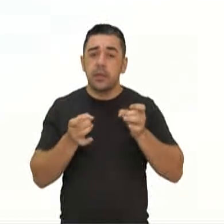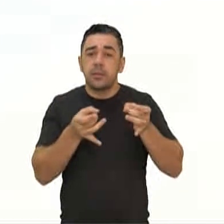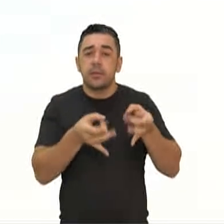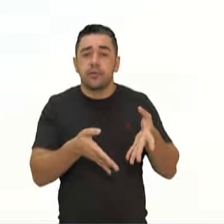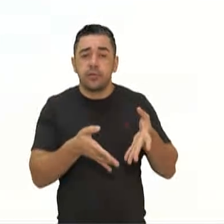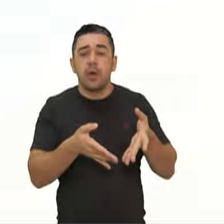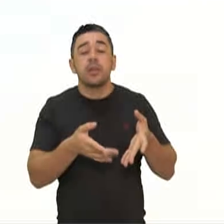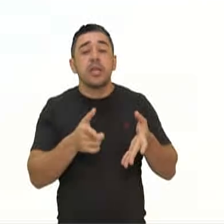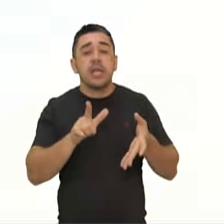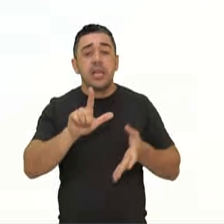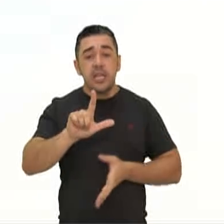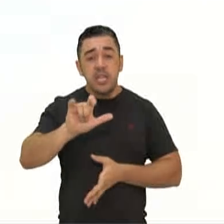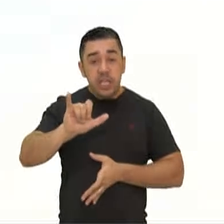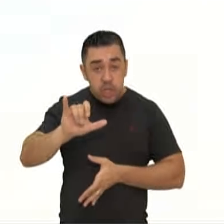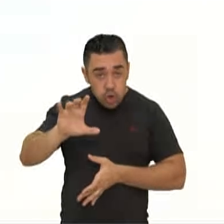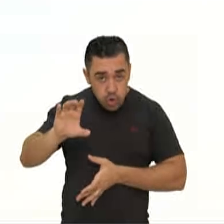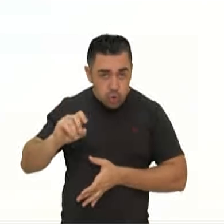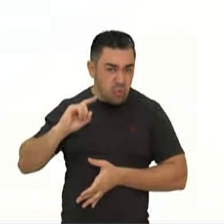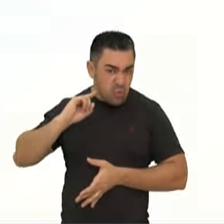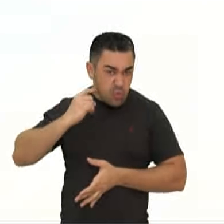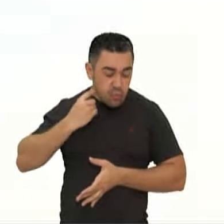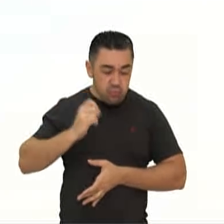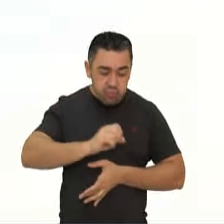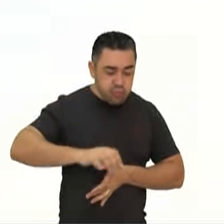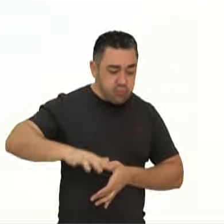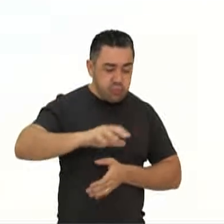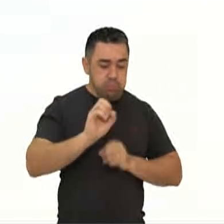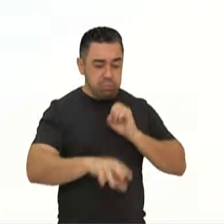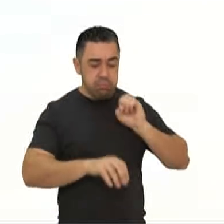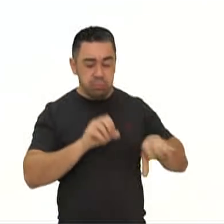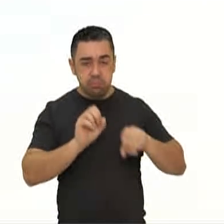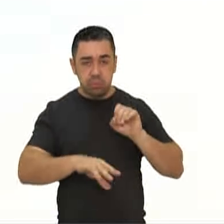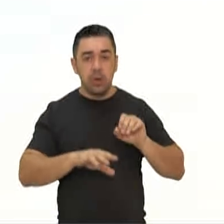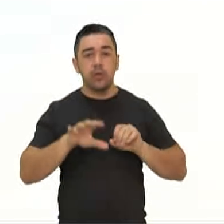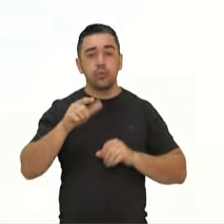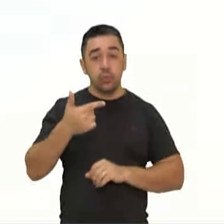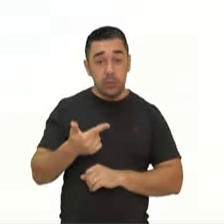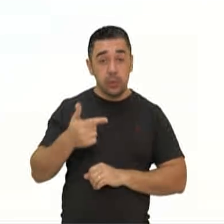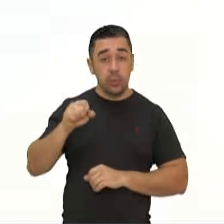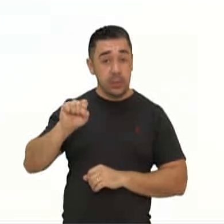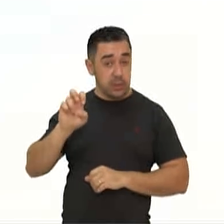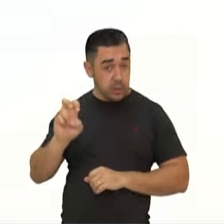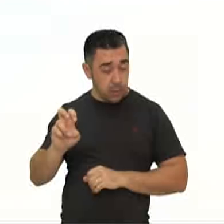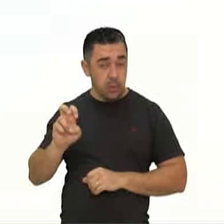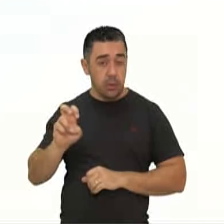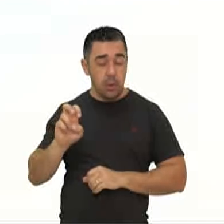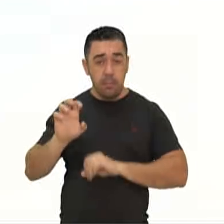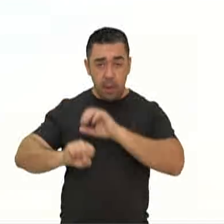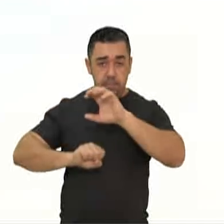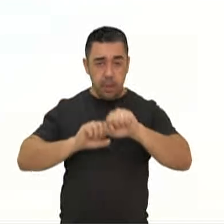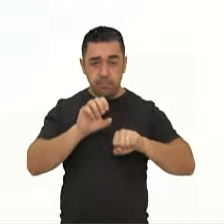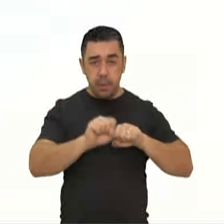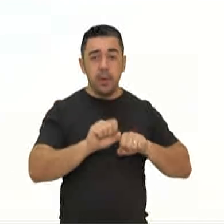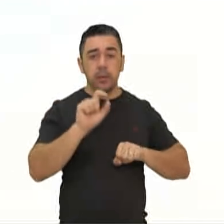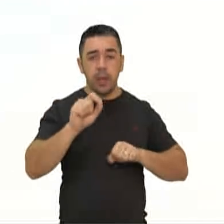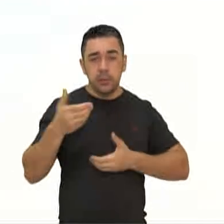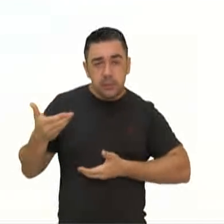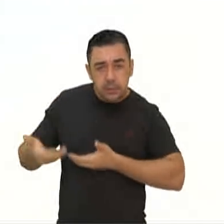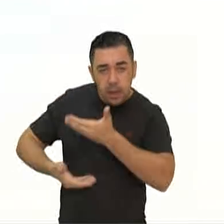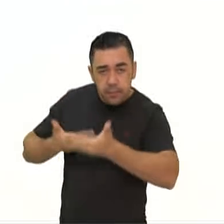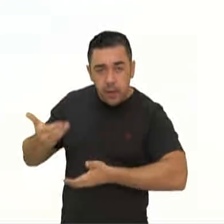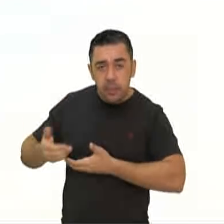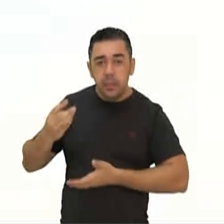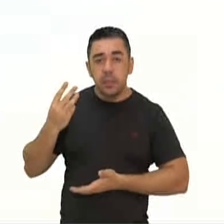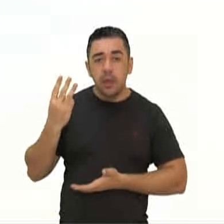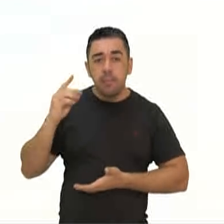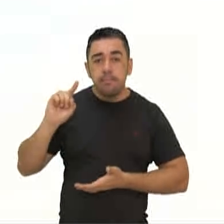deixadas 285 toneladas de lixo que foram recolhidas por 3.000 garis. A letra A está respondendo